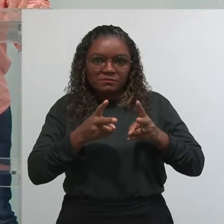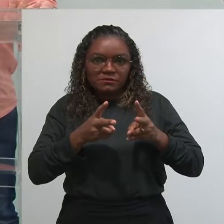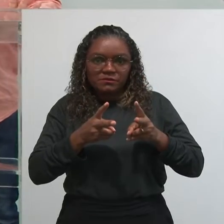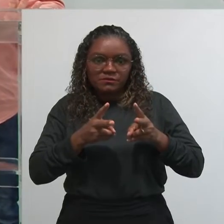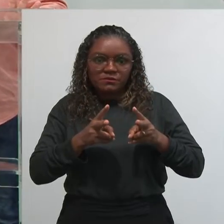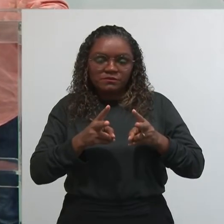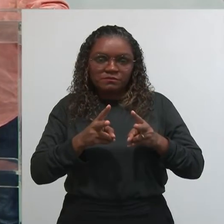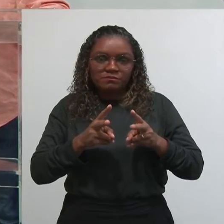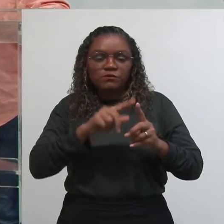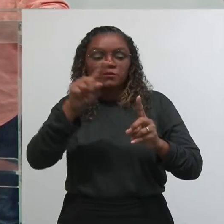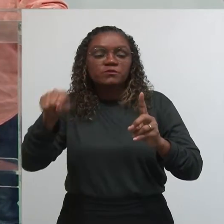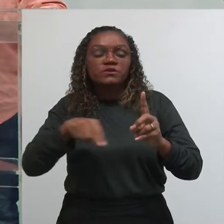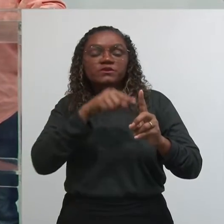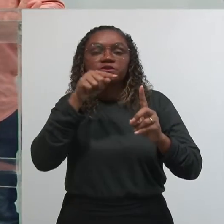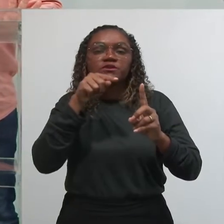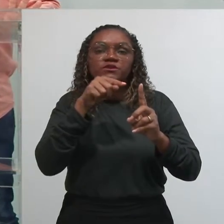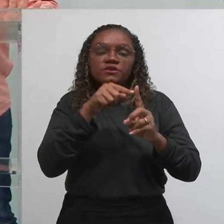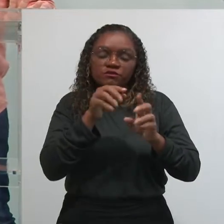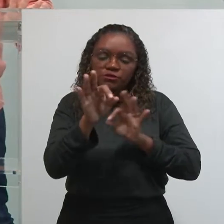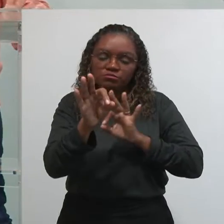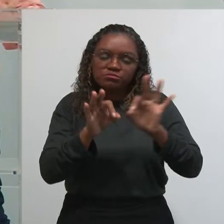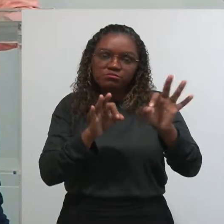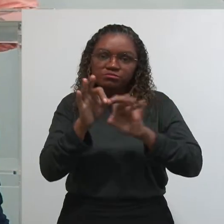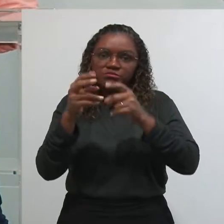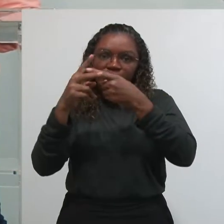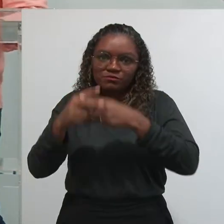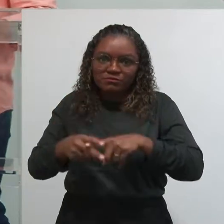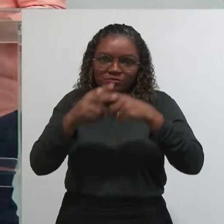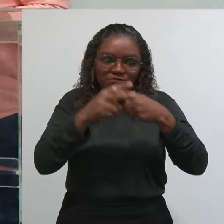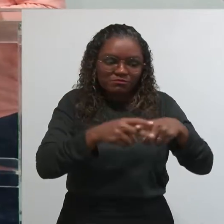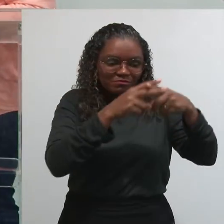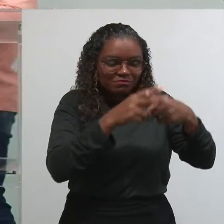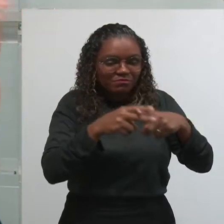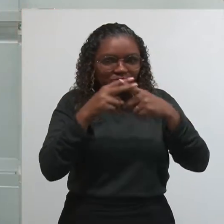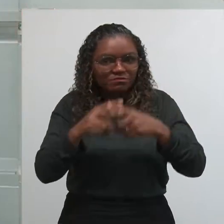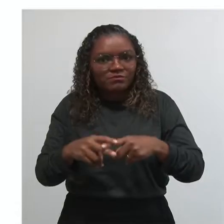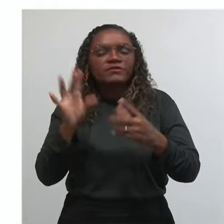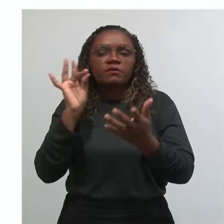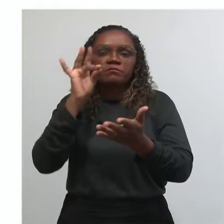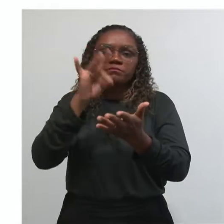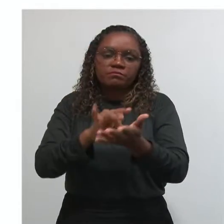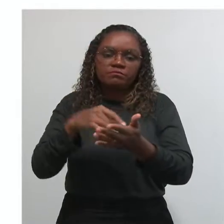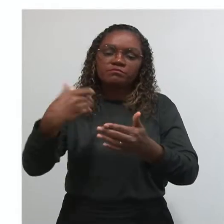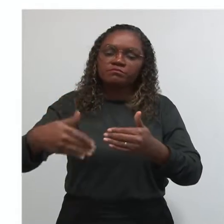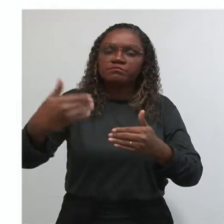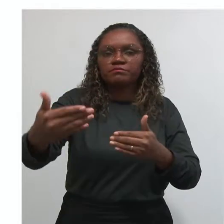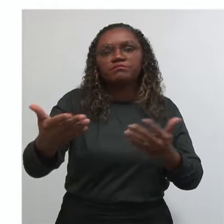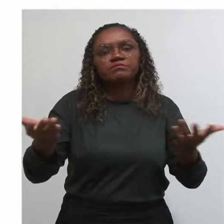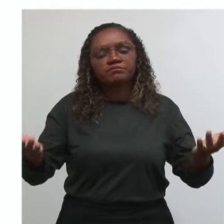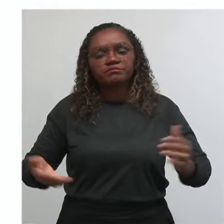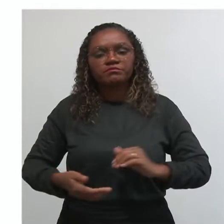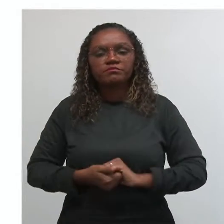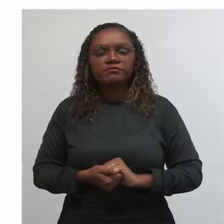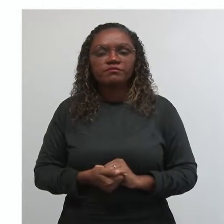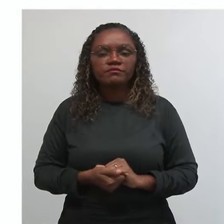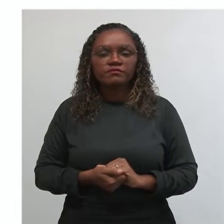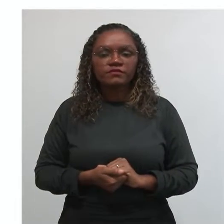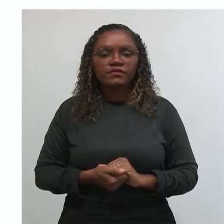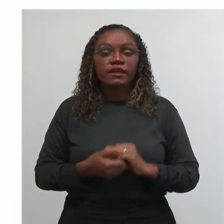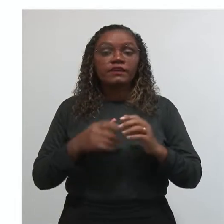de ajustar para que seja de fato atendido. Né? E aí, na fase de avaliação, que é a fase